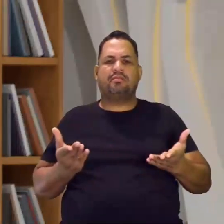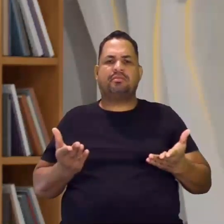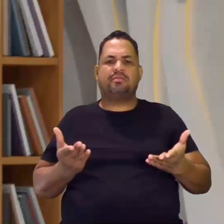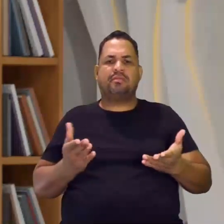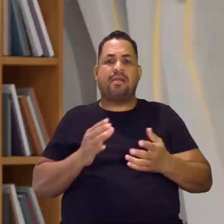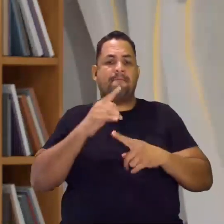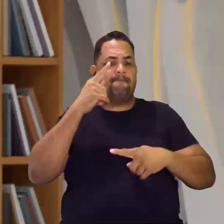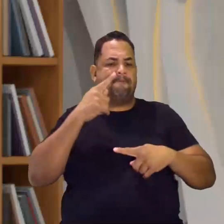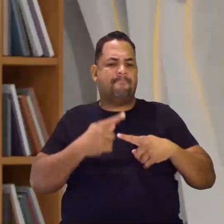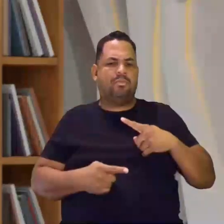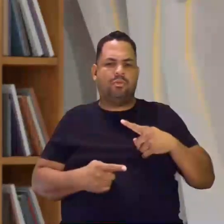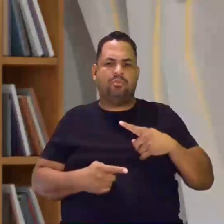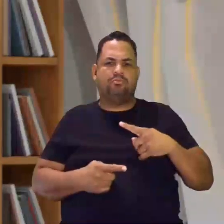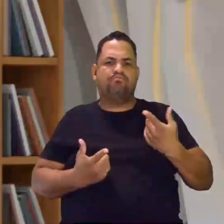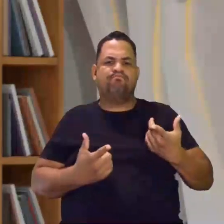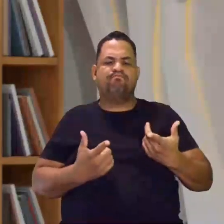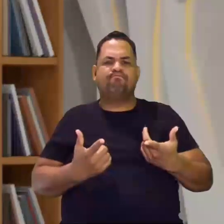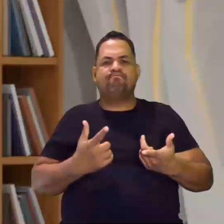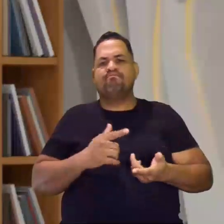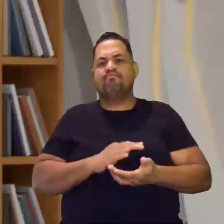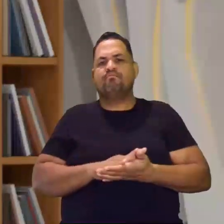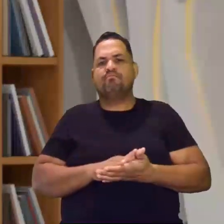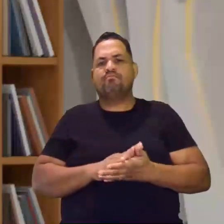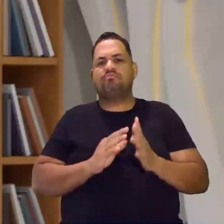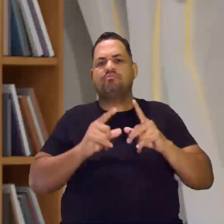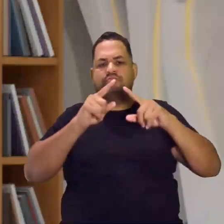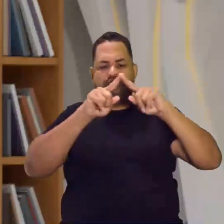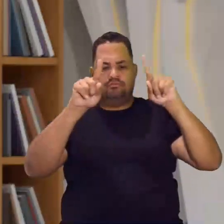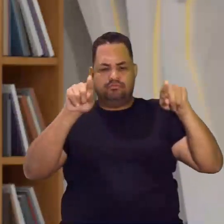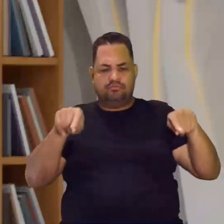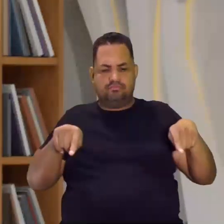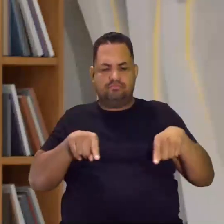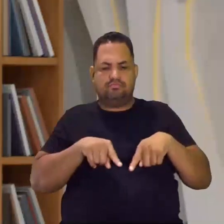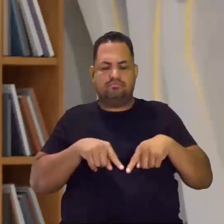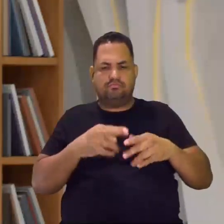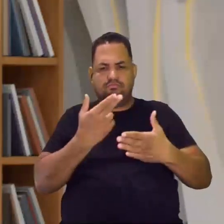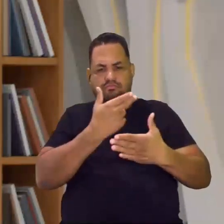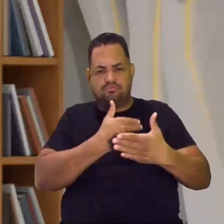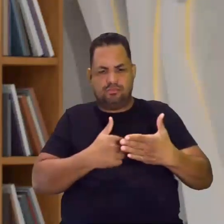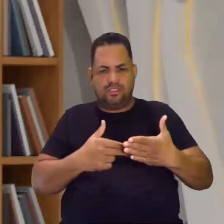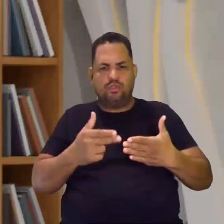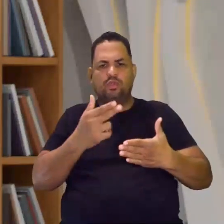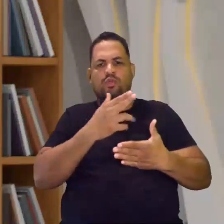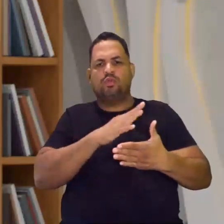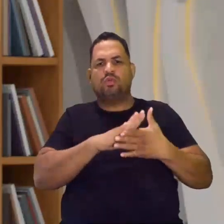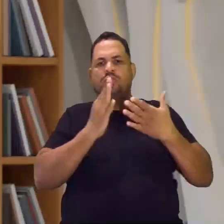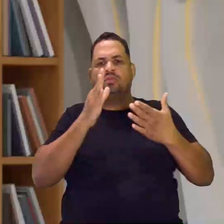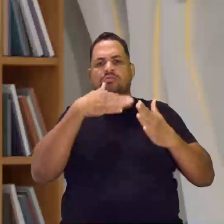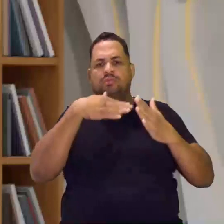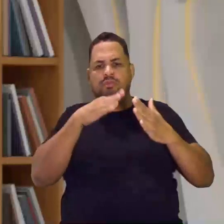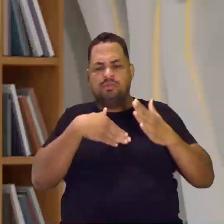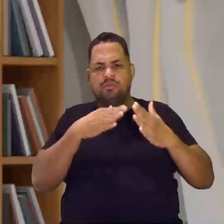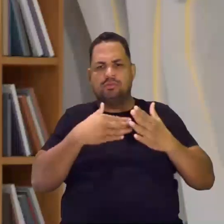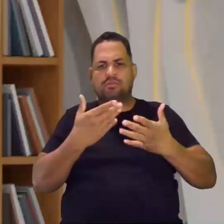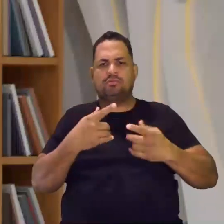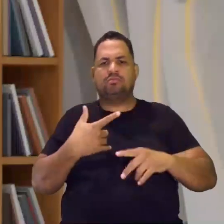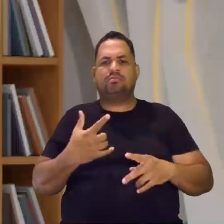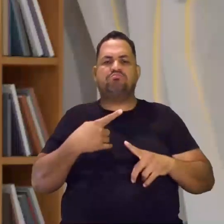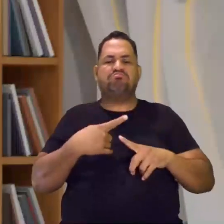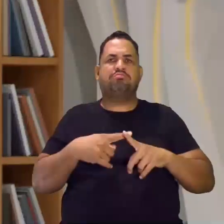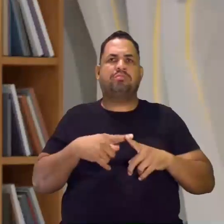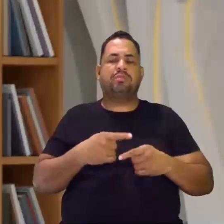eram proibidos de fazer retrato, de ter... Então, o Debré, eu trouxe ele porque ele é um